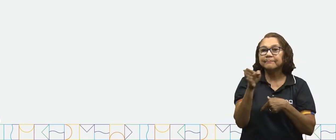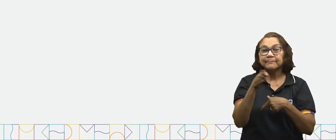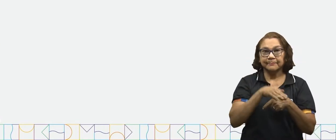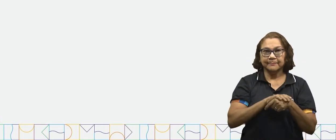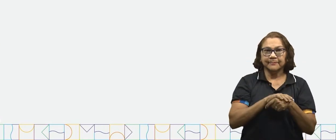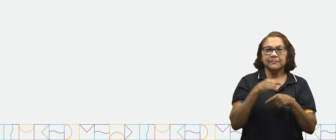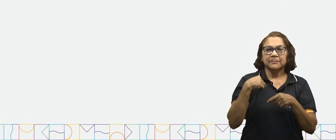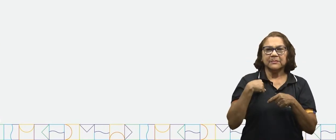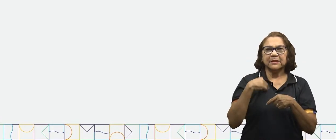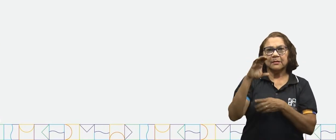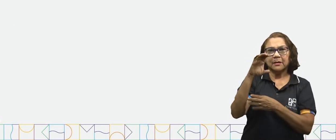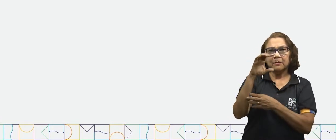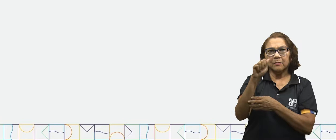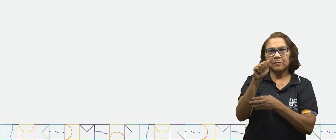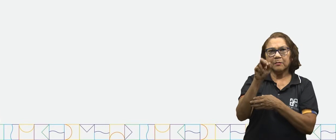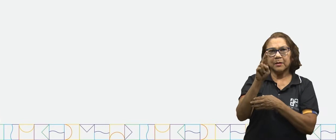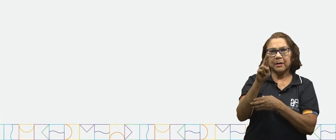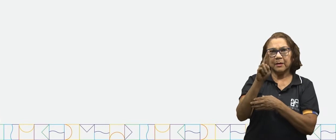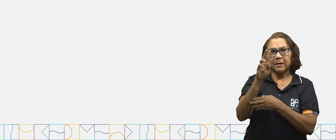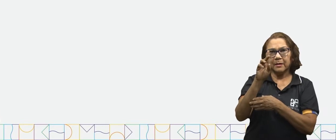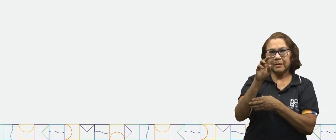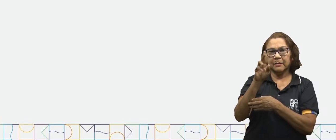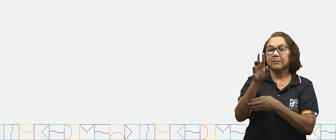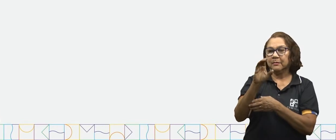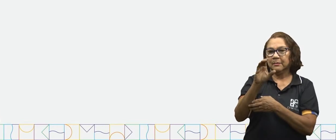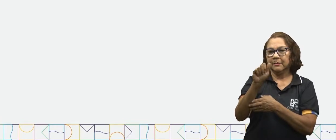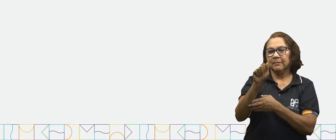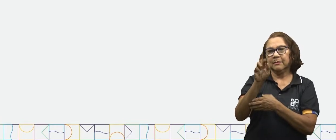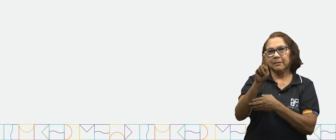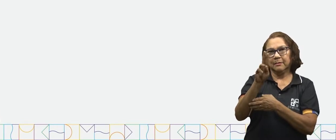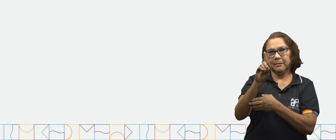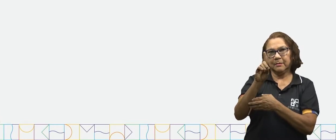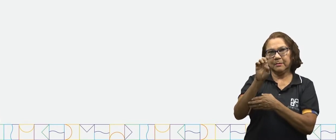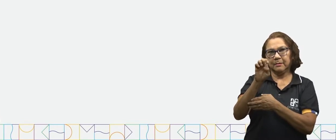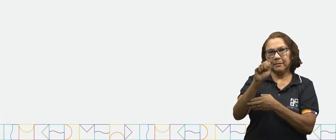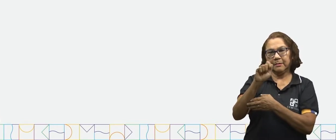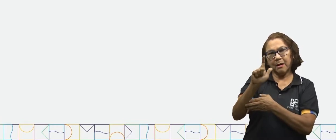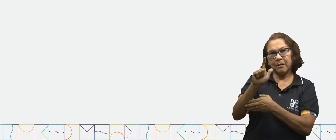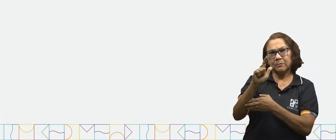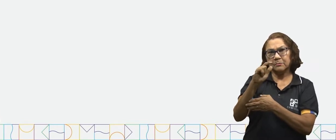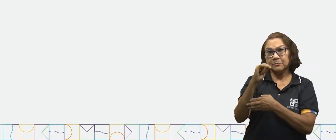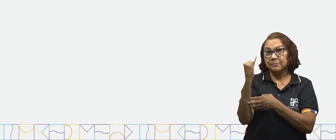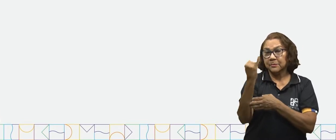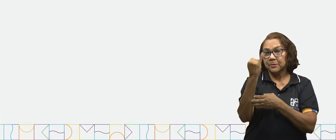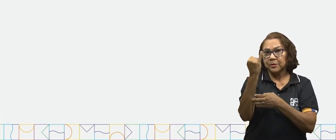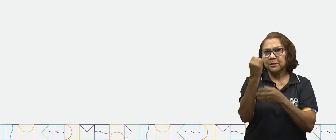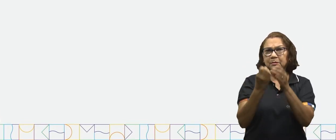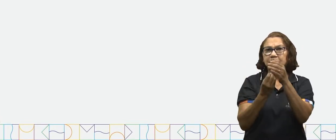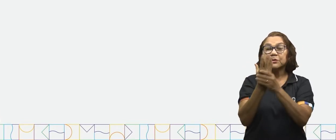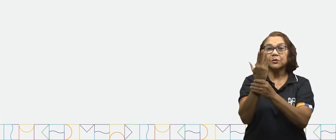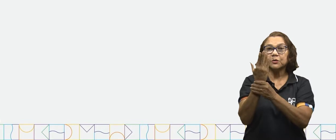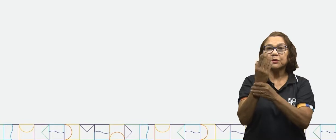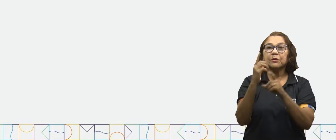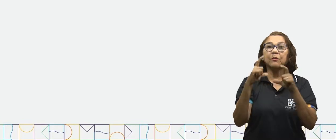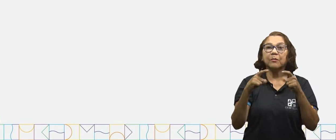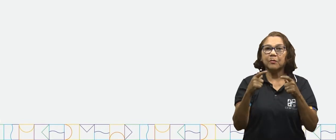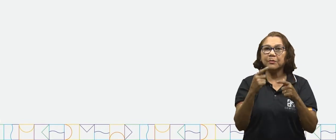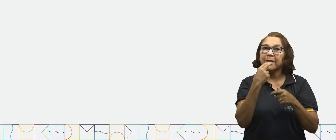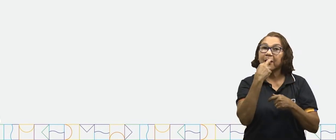é representado pela letra O. Os pontos cardeais são assim chamados porque são os melhores indicadores de uma